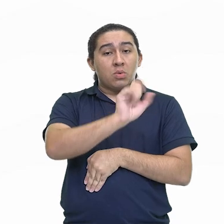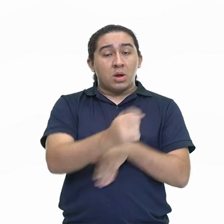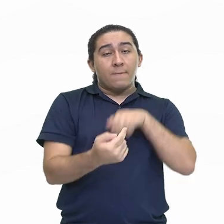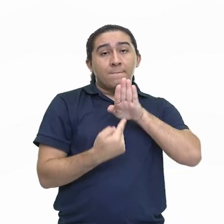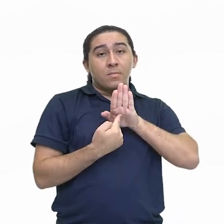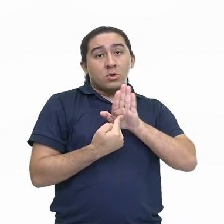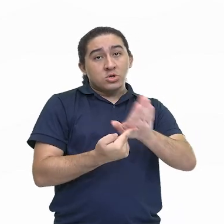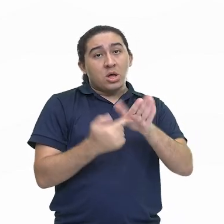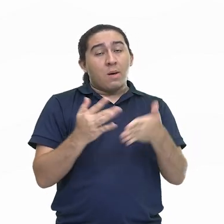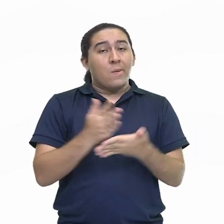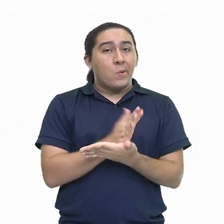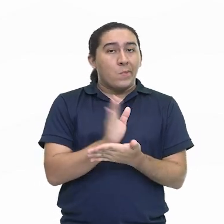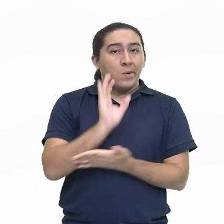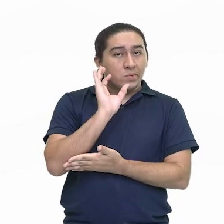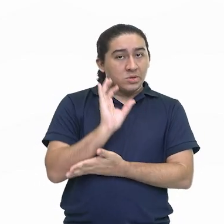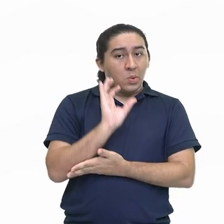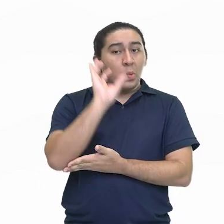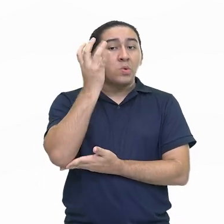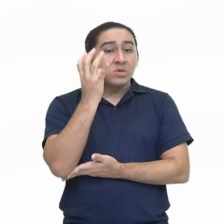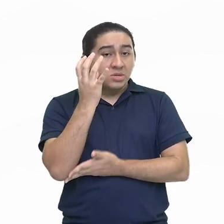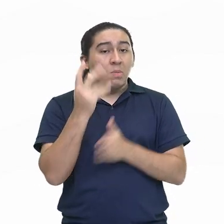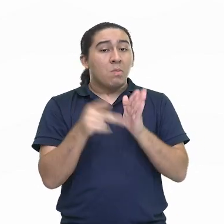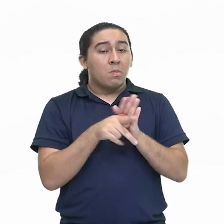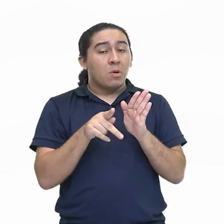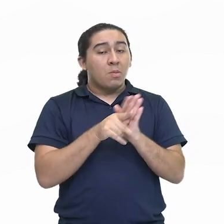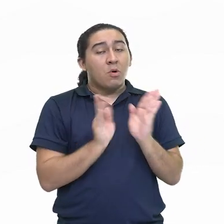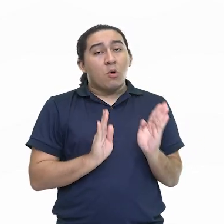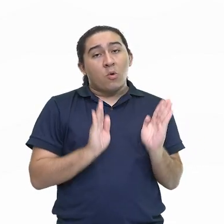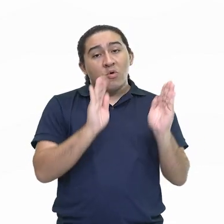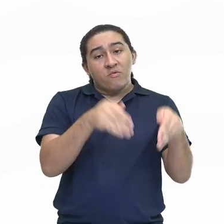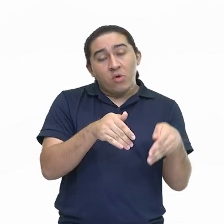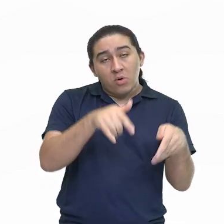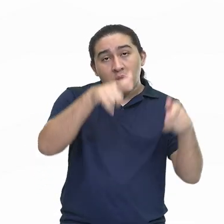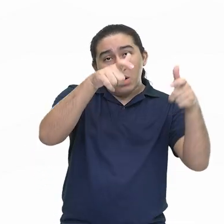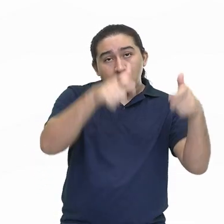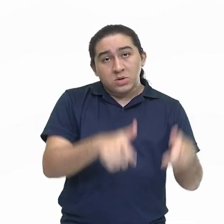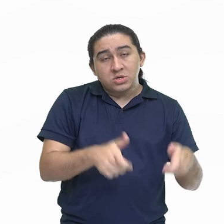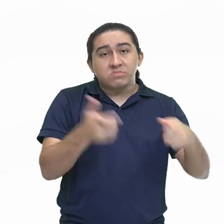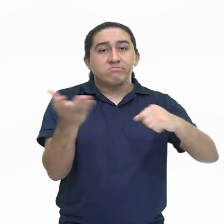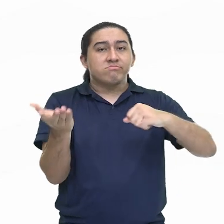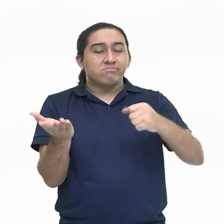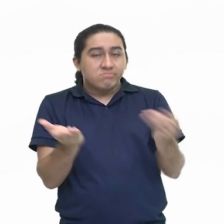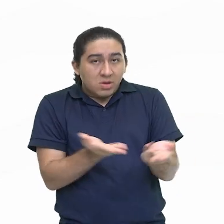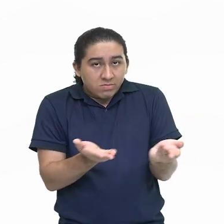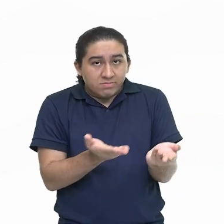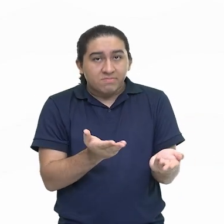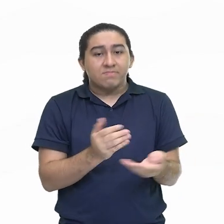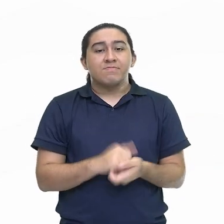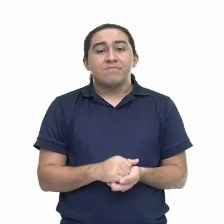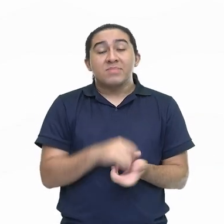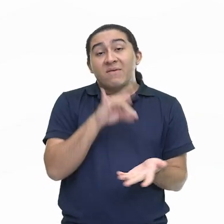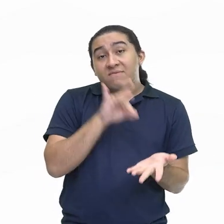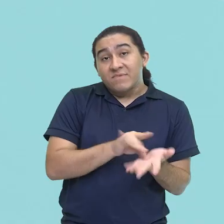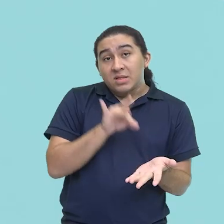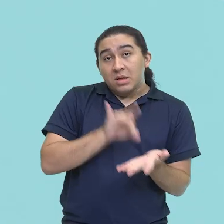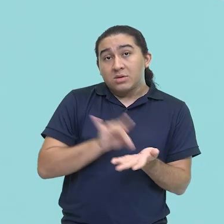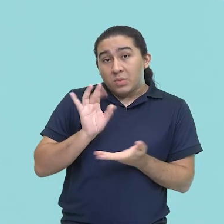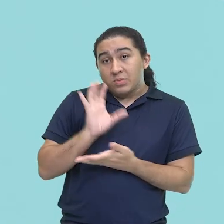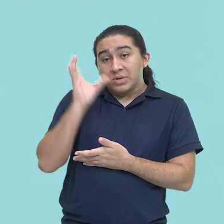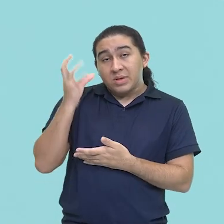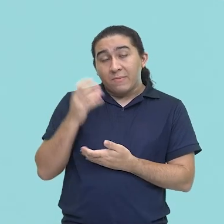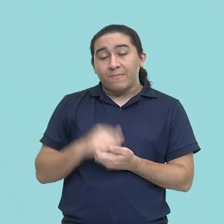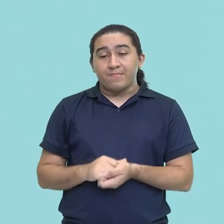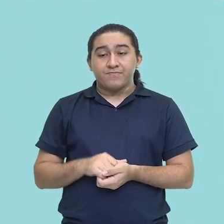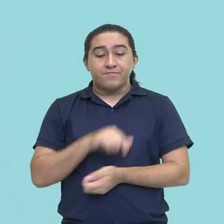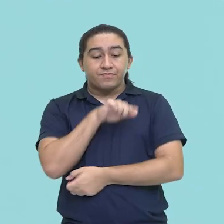em apresentar um fato específico ocorrido na realidade. Veja que a notícia, né,